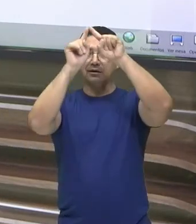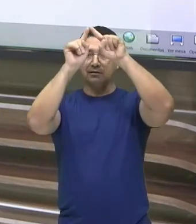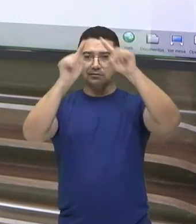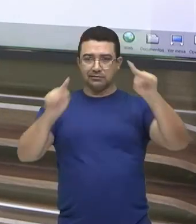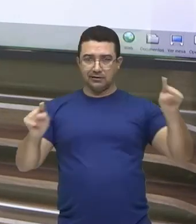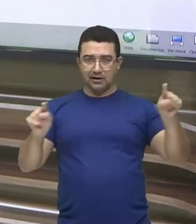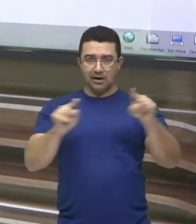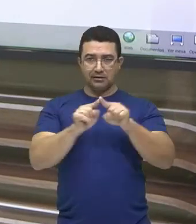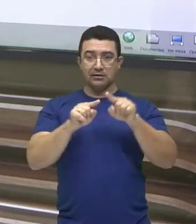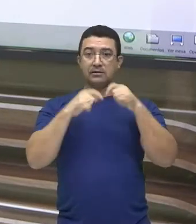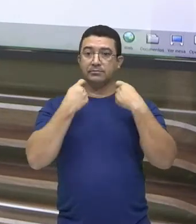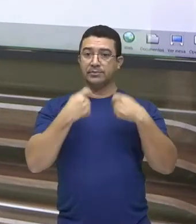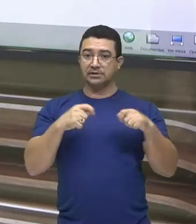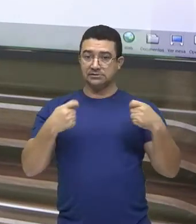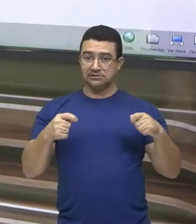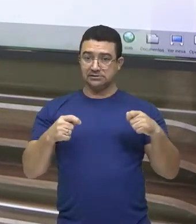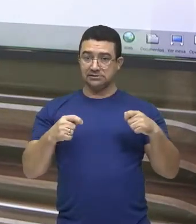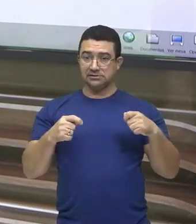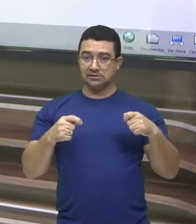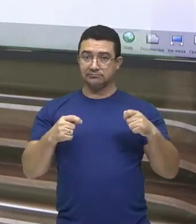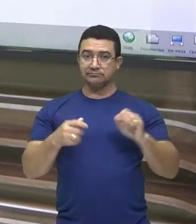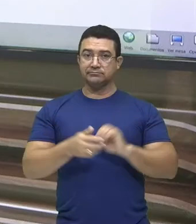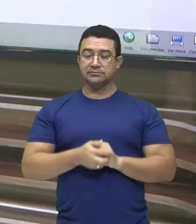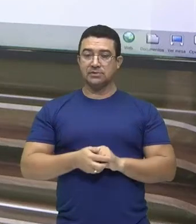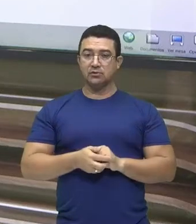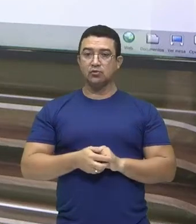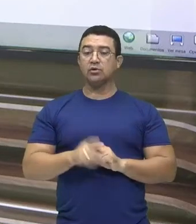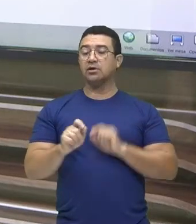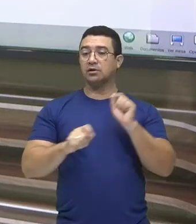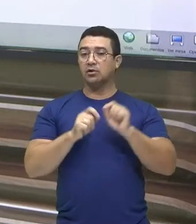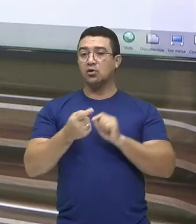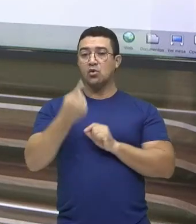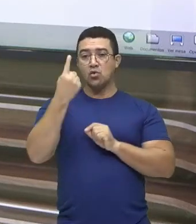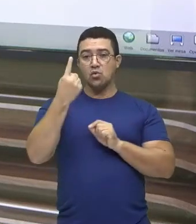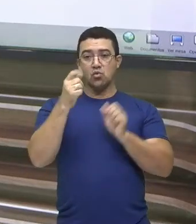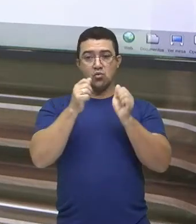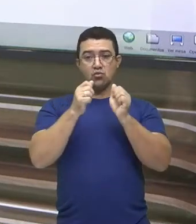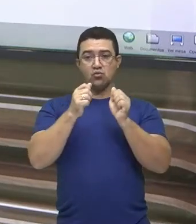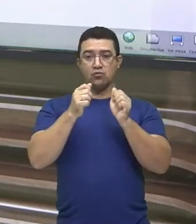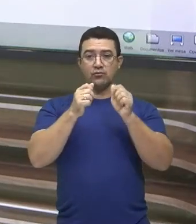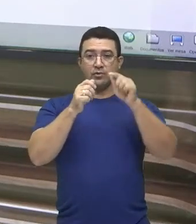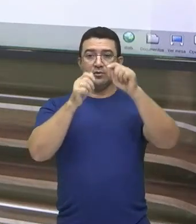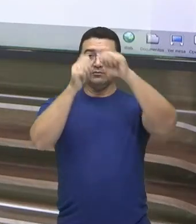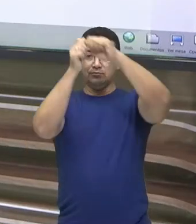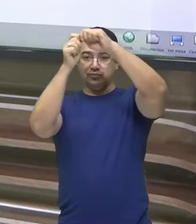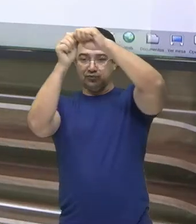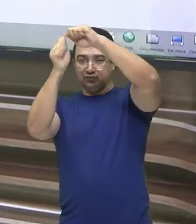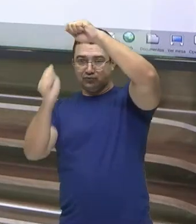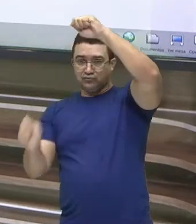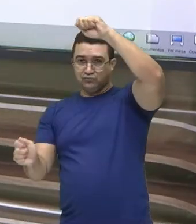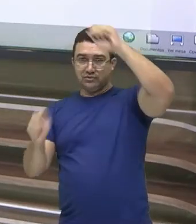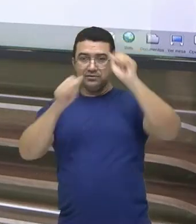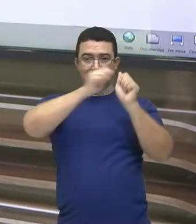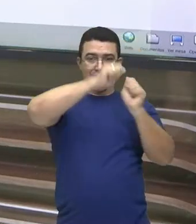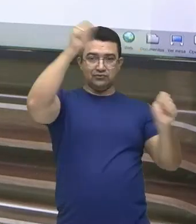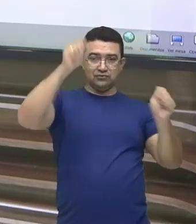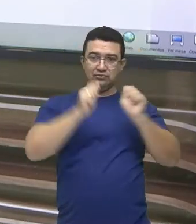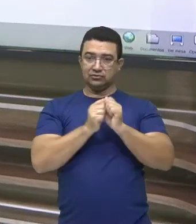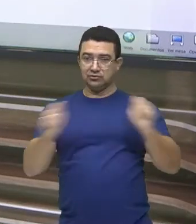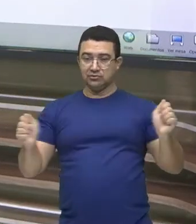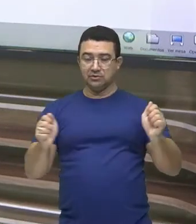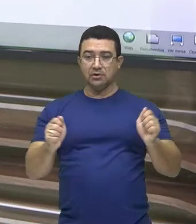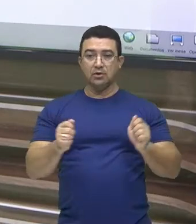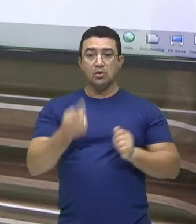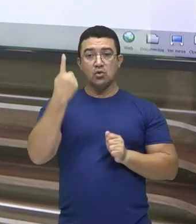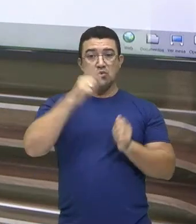a condição de existência é que um de seus lados, meus amigos, não seja maior que a soma dos